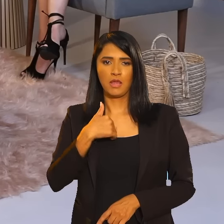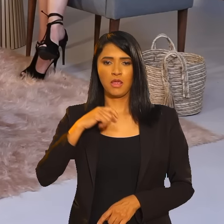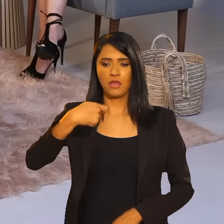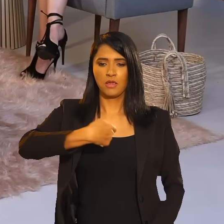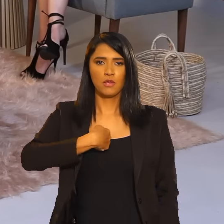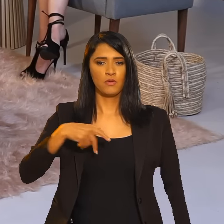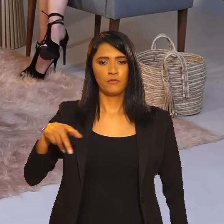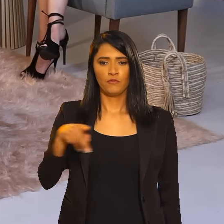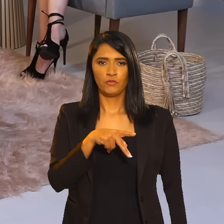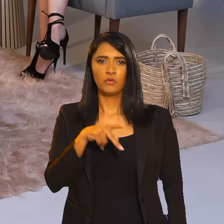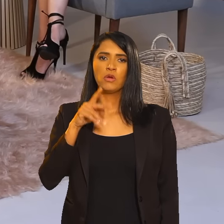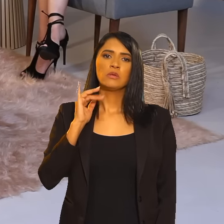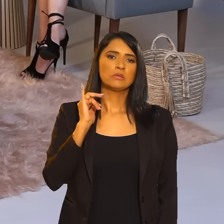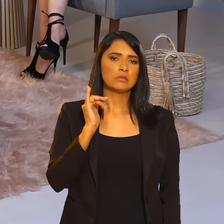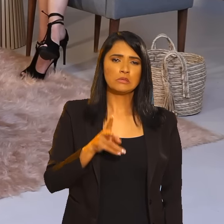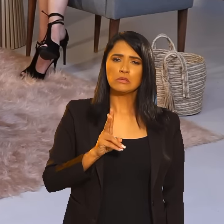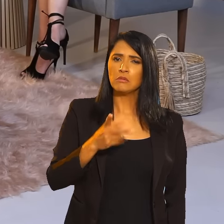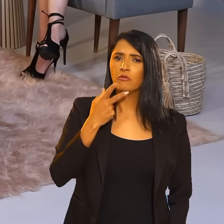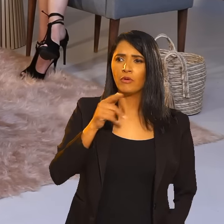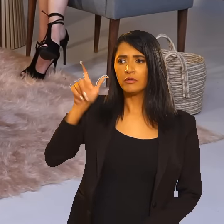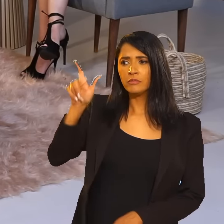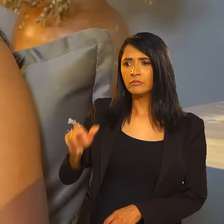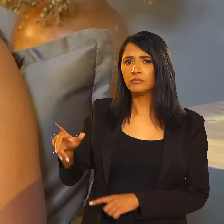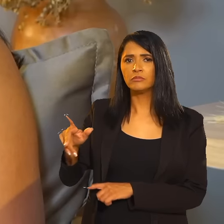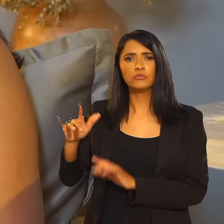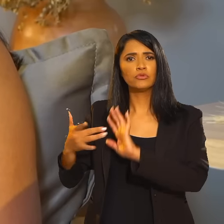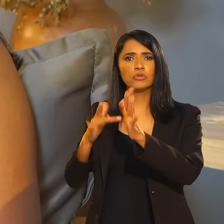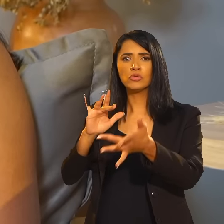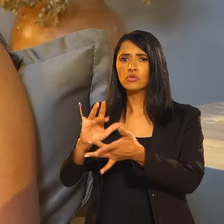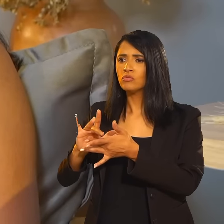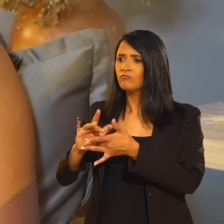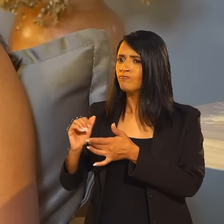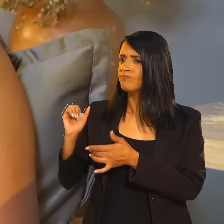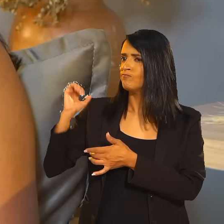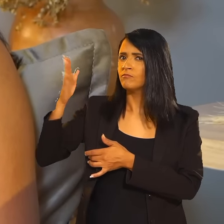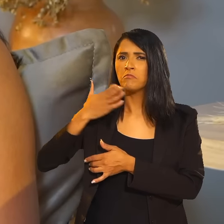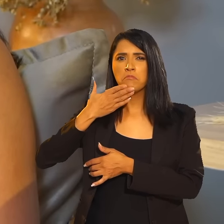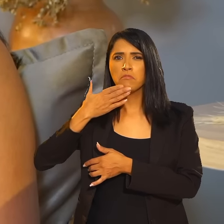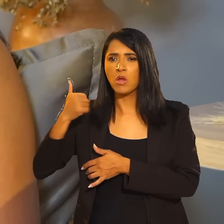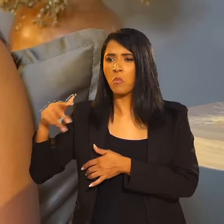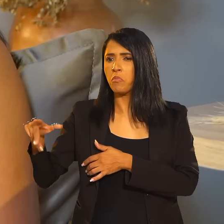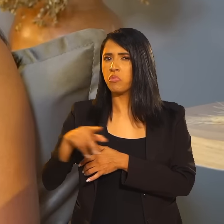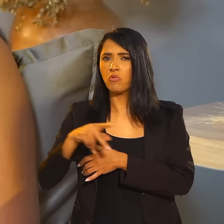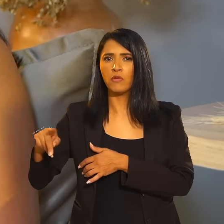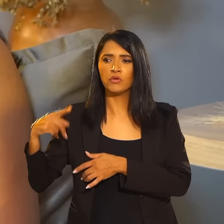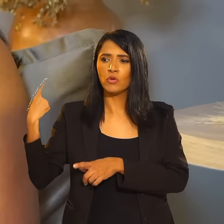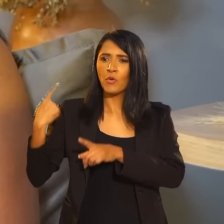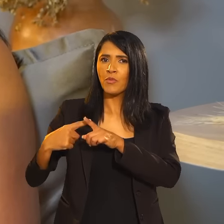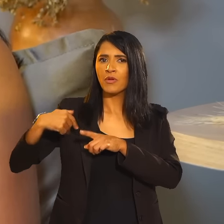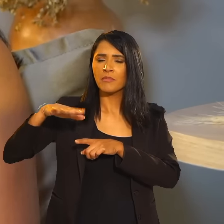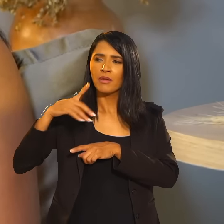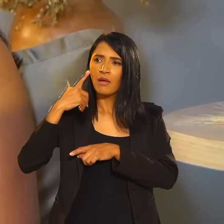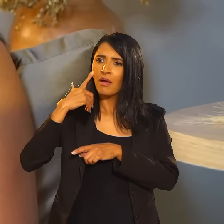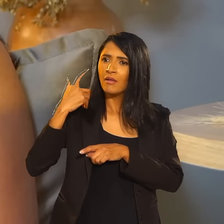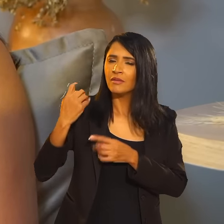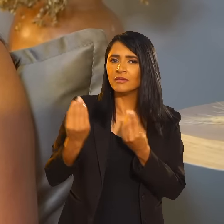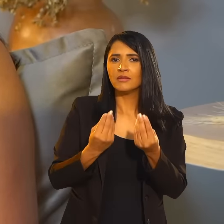eu sou professora, eu gosto de dizer que Jesus foi o melhor dos professores. Porque não tem nada